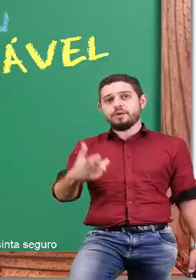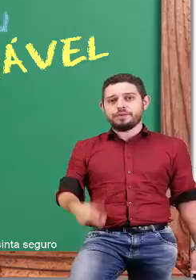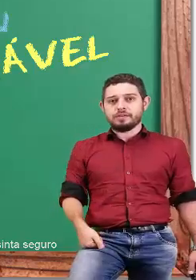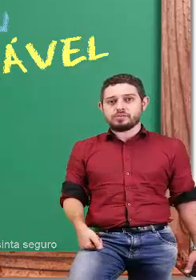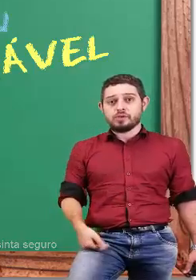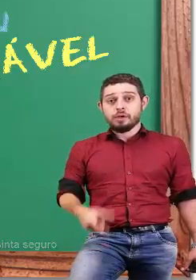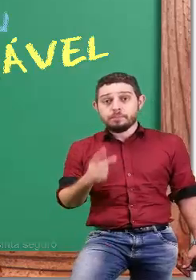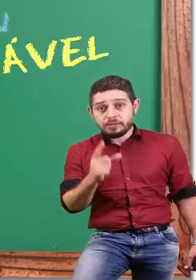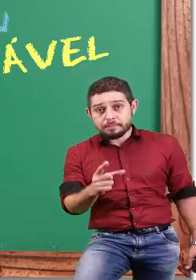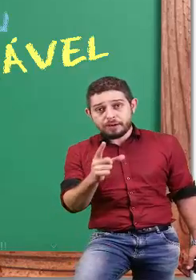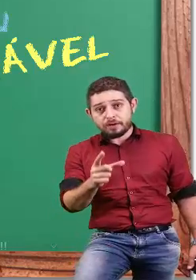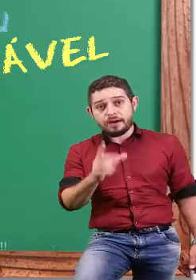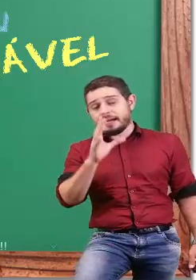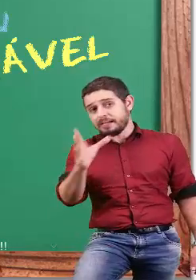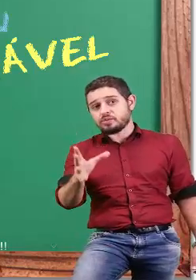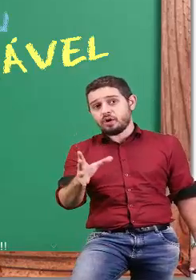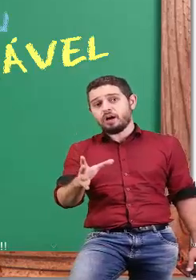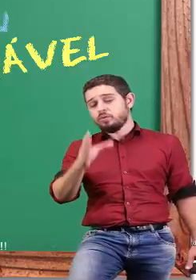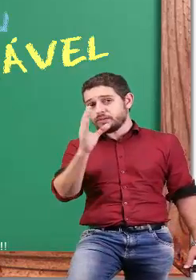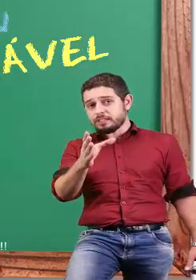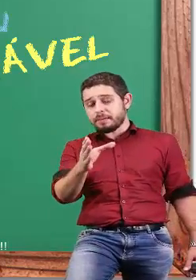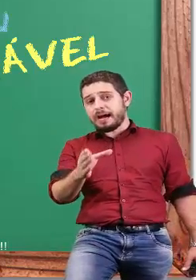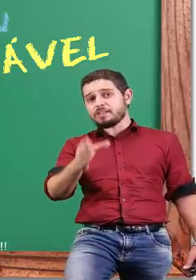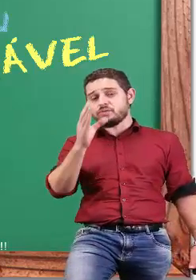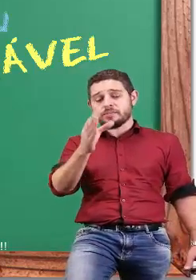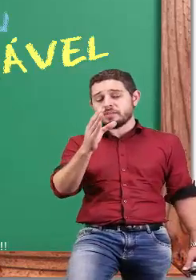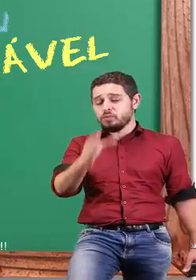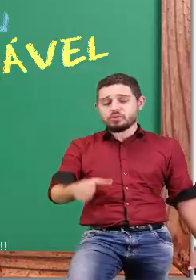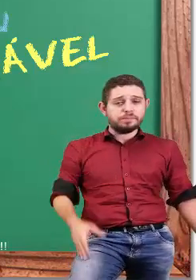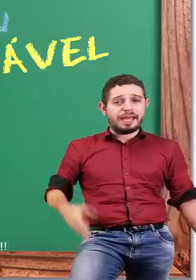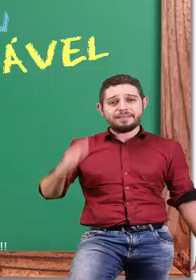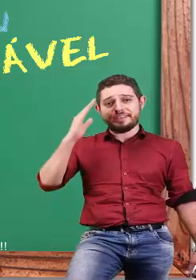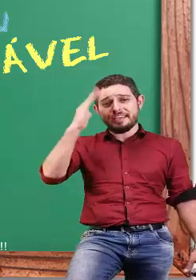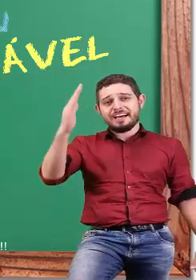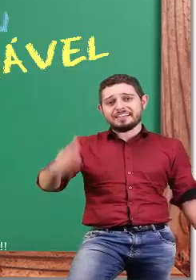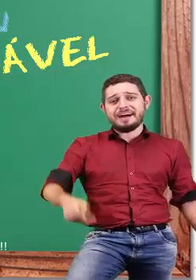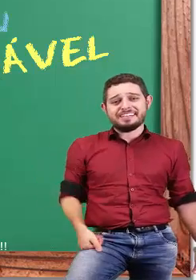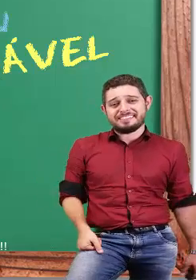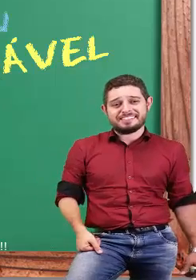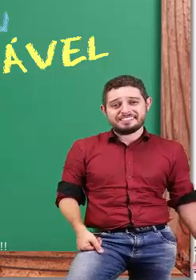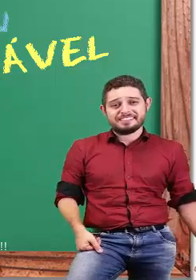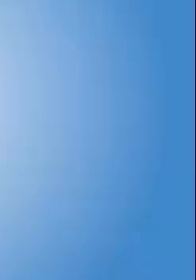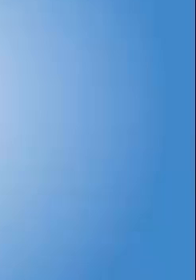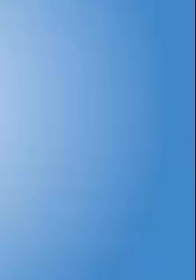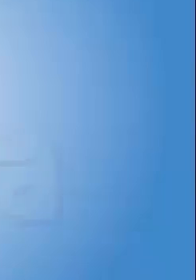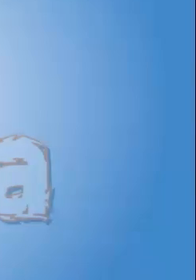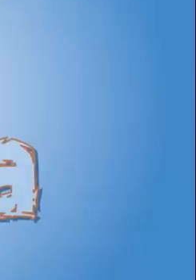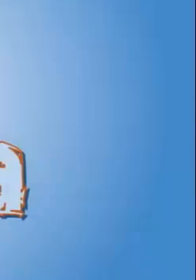para desenvolvê-los. Por agora, é só. Um grande abraço, nos vemos em muito breve. Até mais!